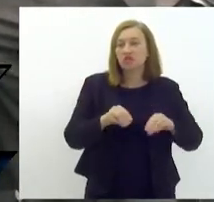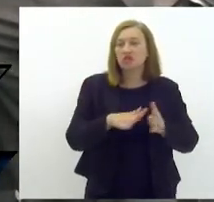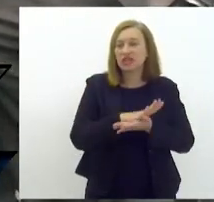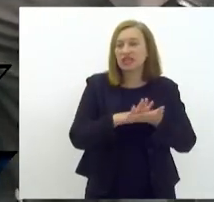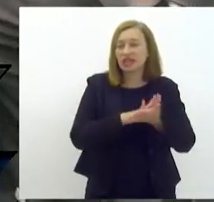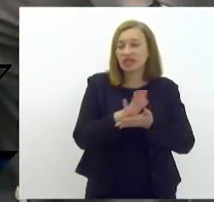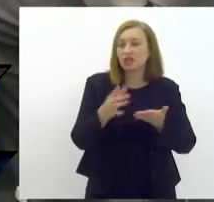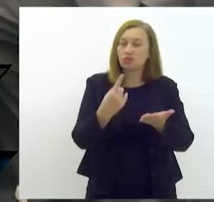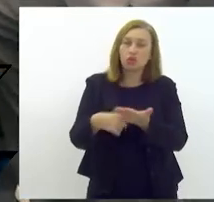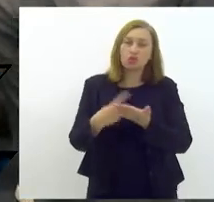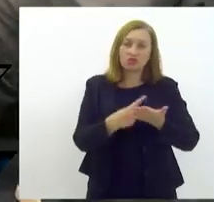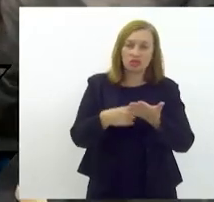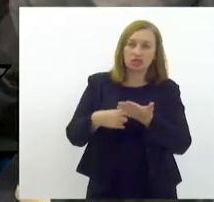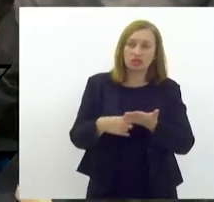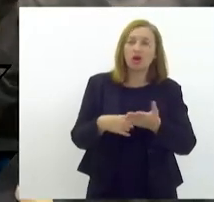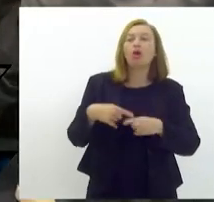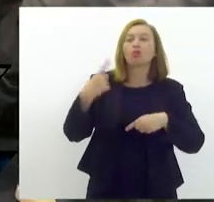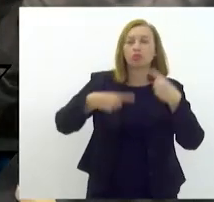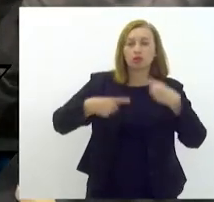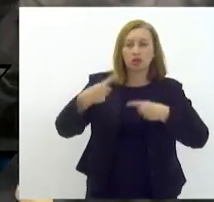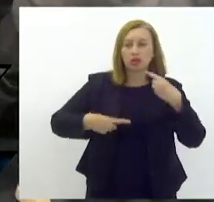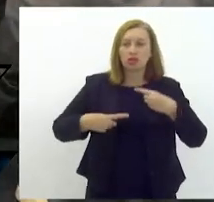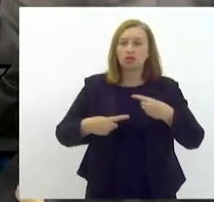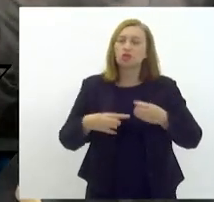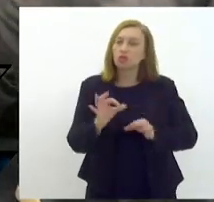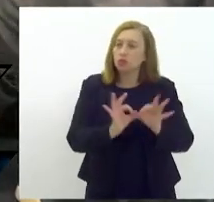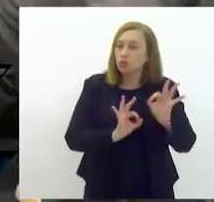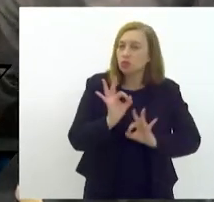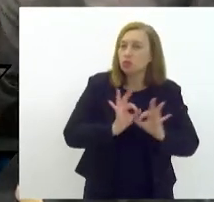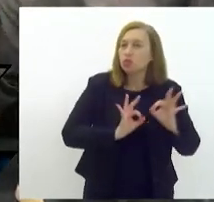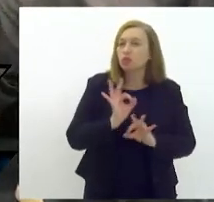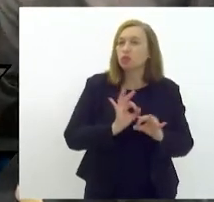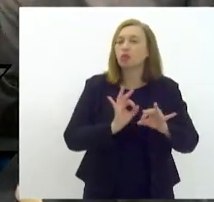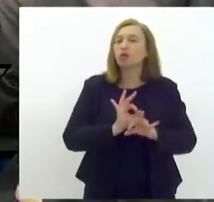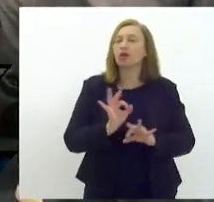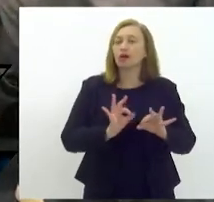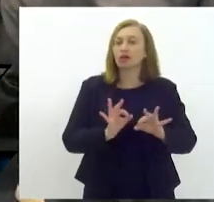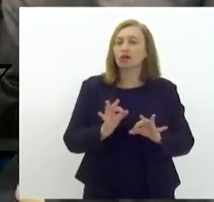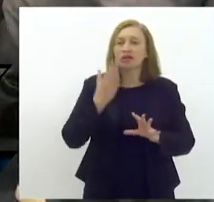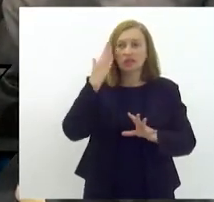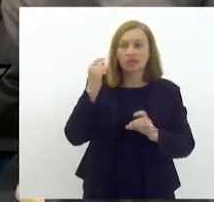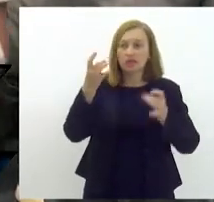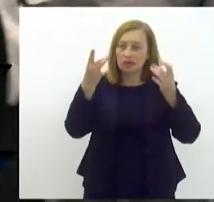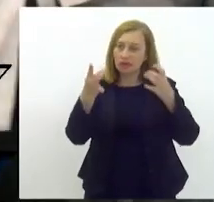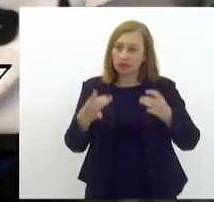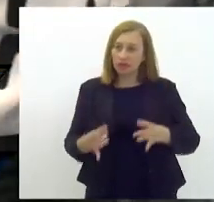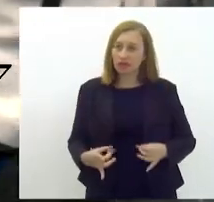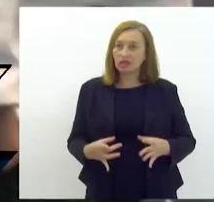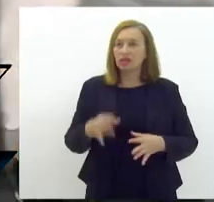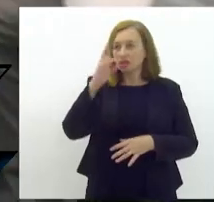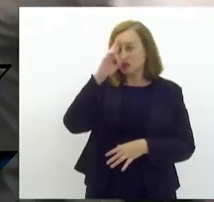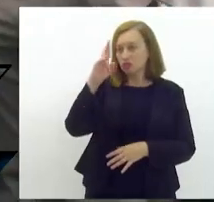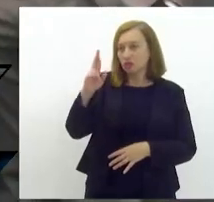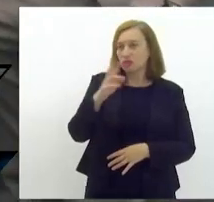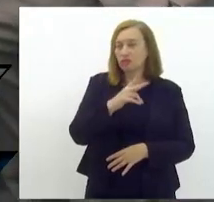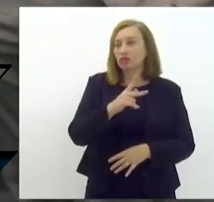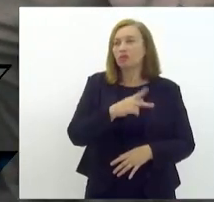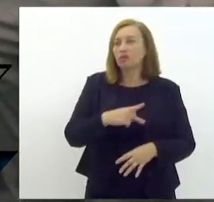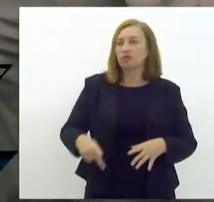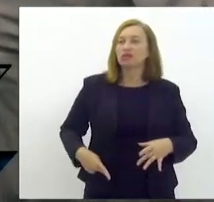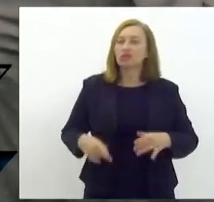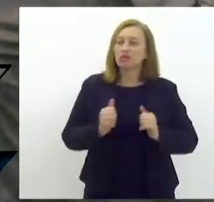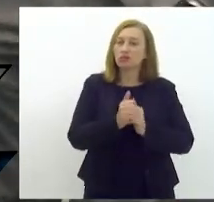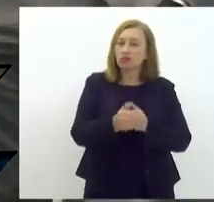fato de Trato político de quantificar saber exatamente os detalhes e que vossa excelência tem conduzido bem